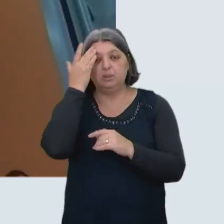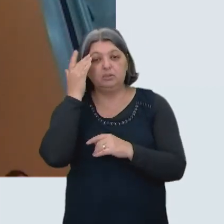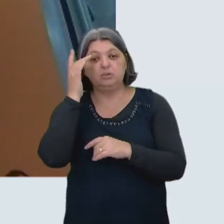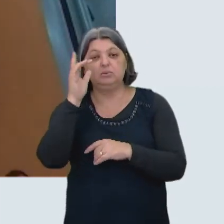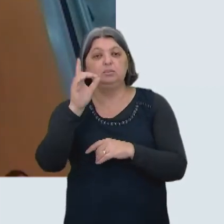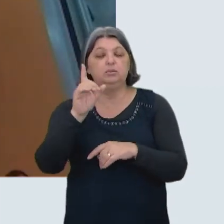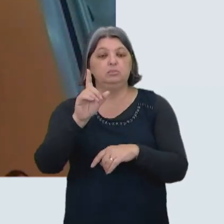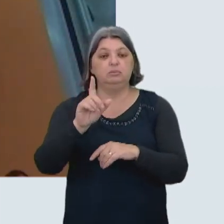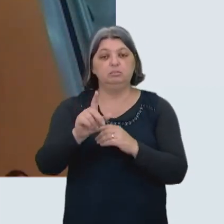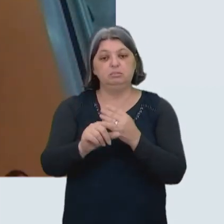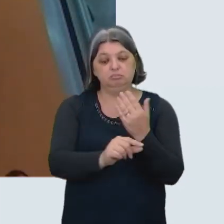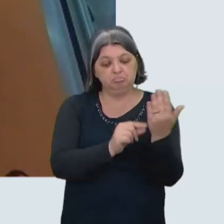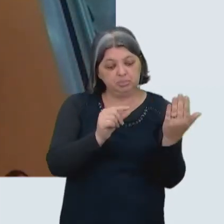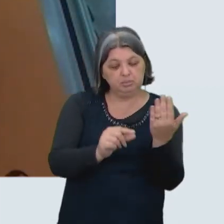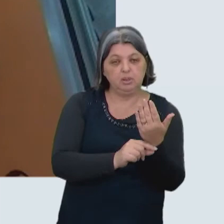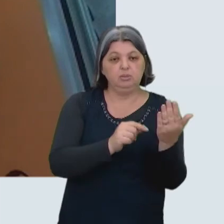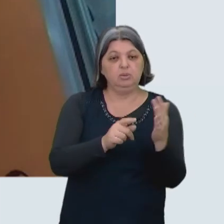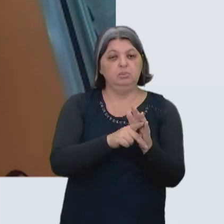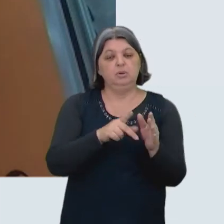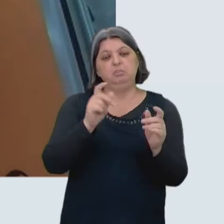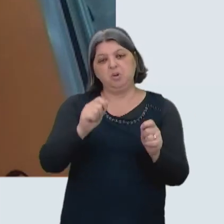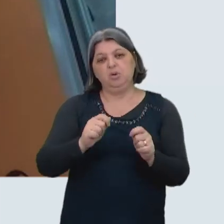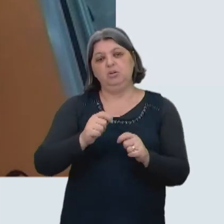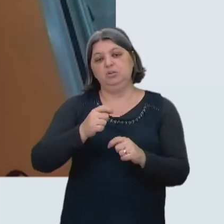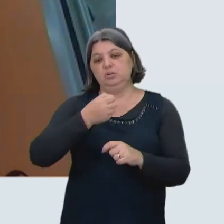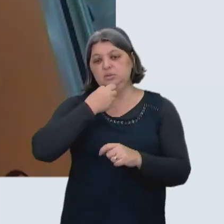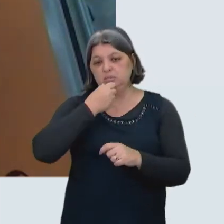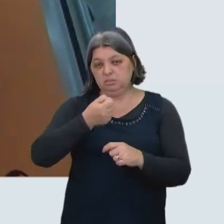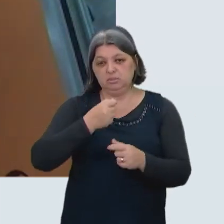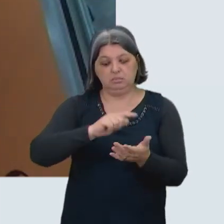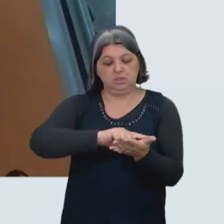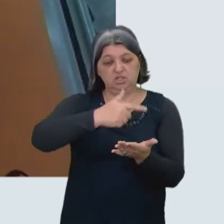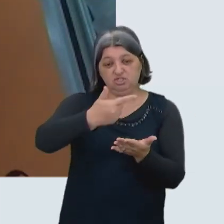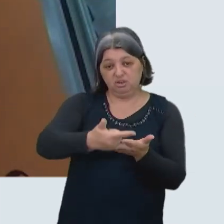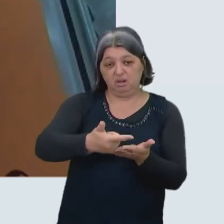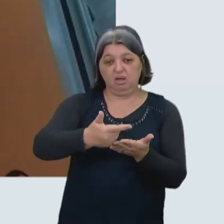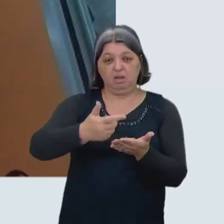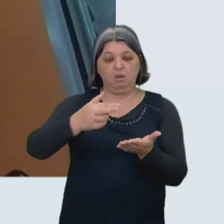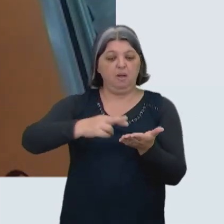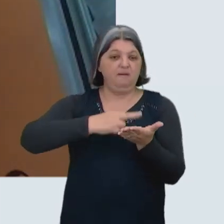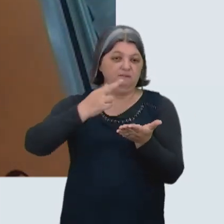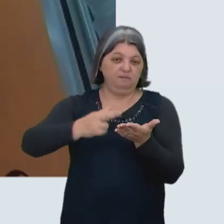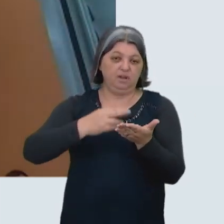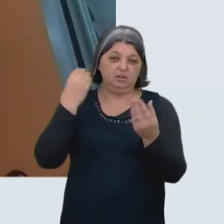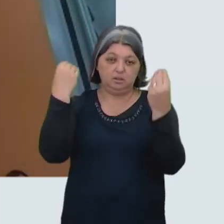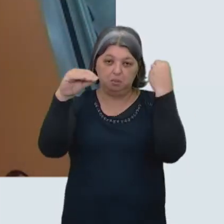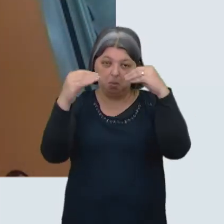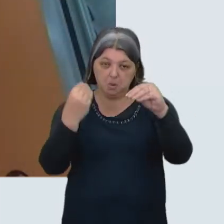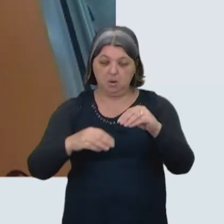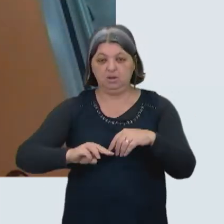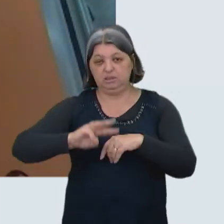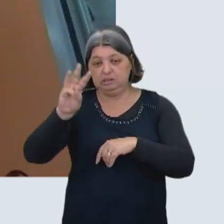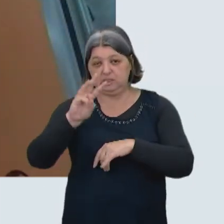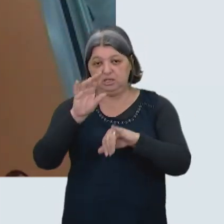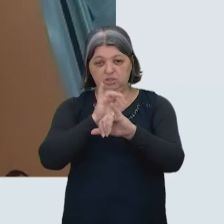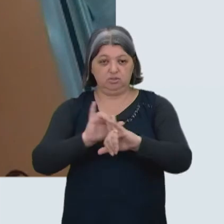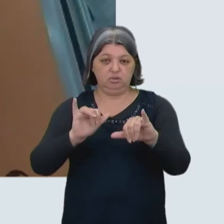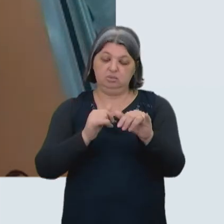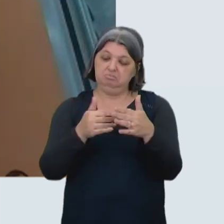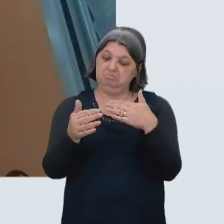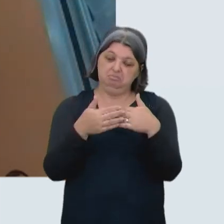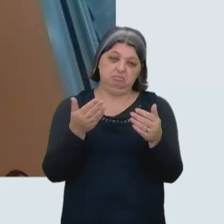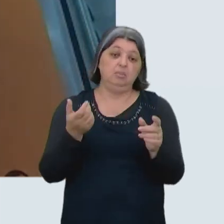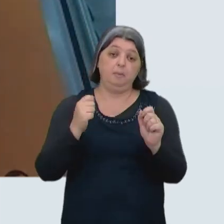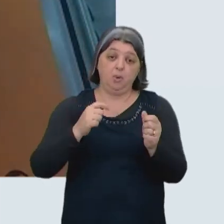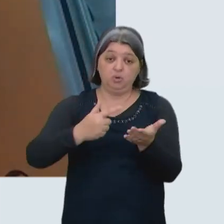do autor, e aí pode ser uma matéria, né, para jornal, revista, blog, site de notícias, como pode ser também